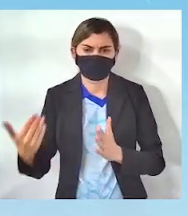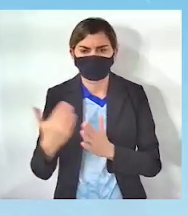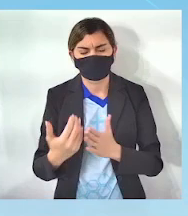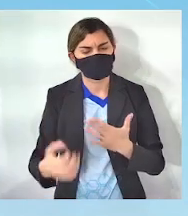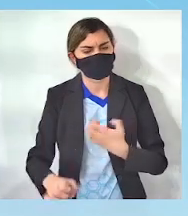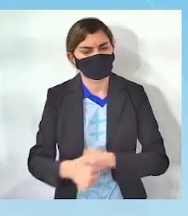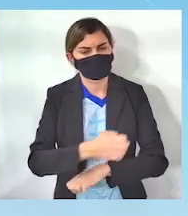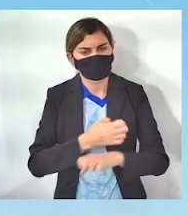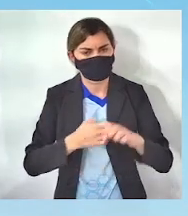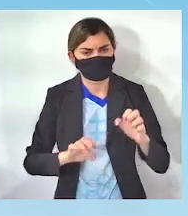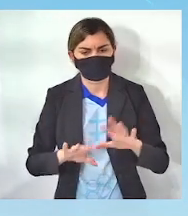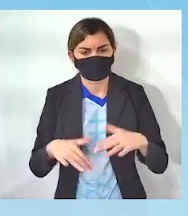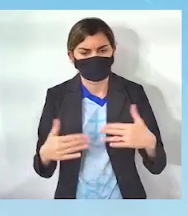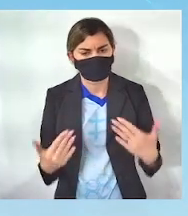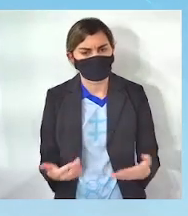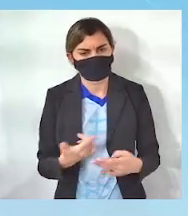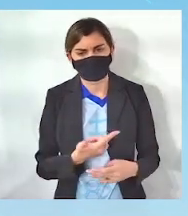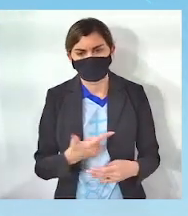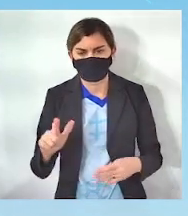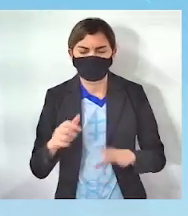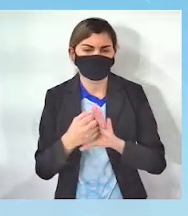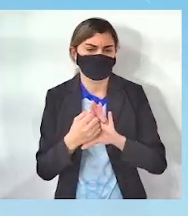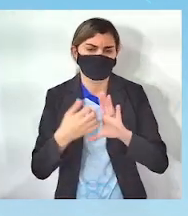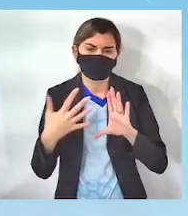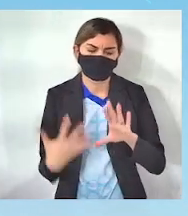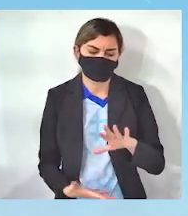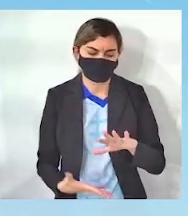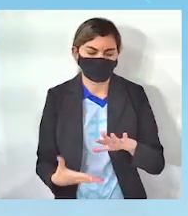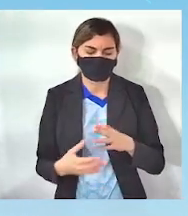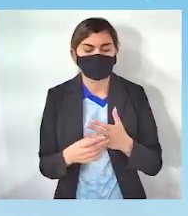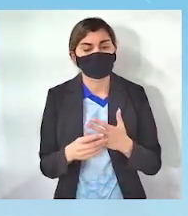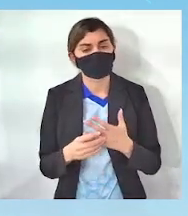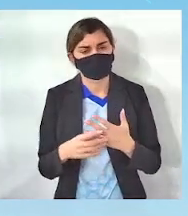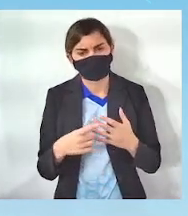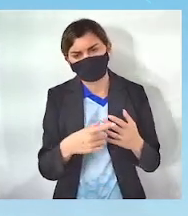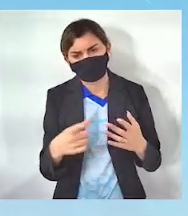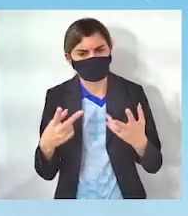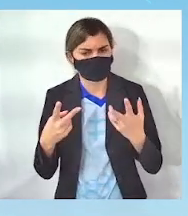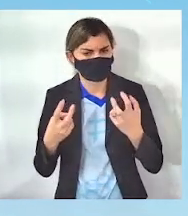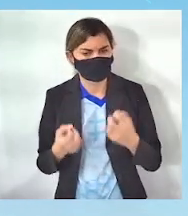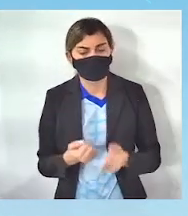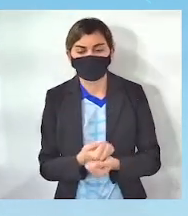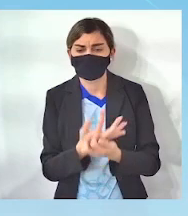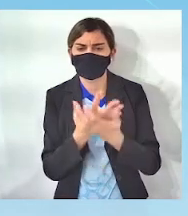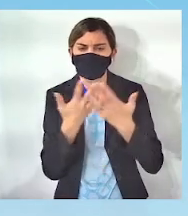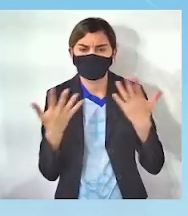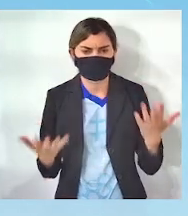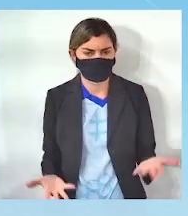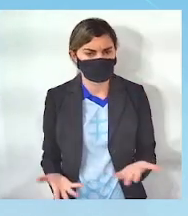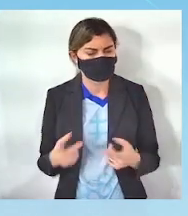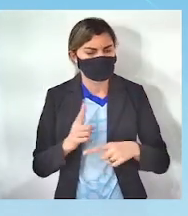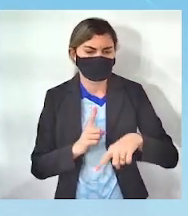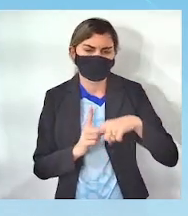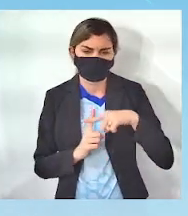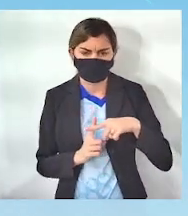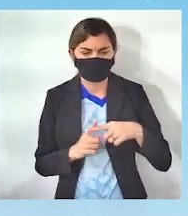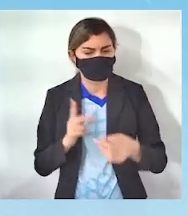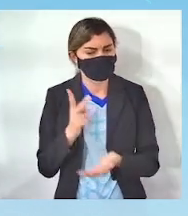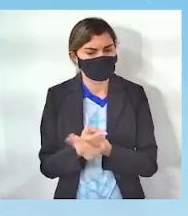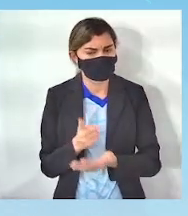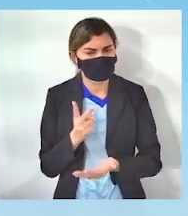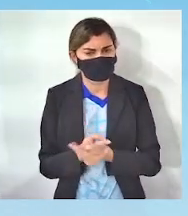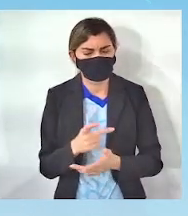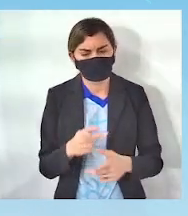elétrons. Então, é uma outra característica sobre o átomo. E ele percebe que a quantidade de carga positiva ela sempre